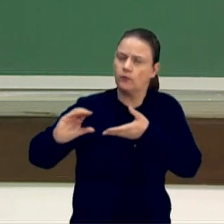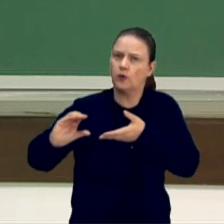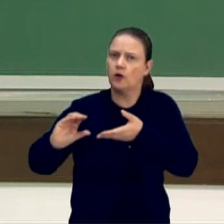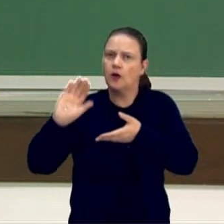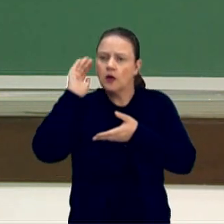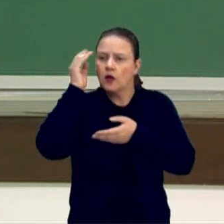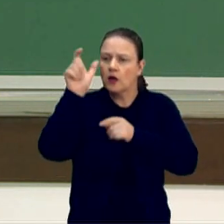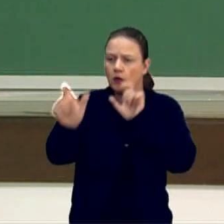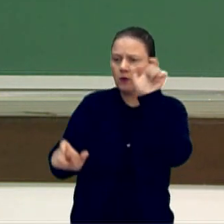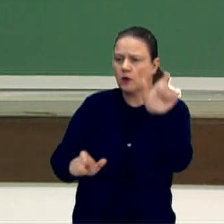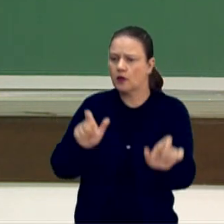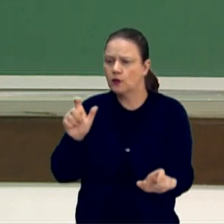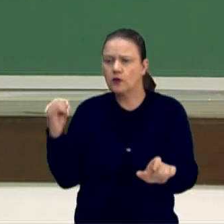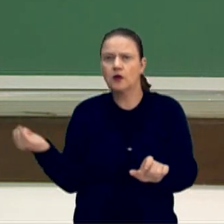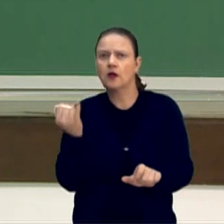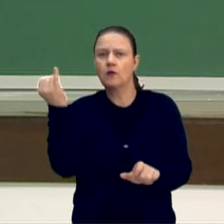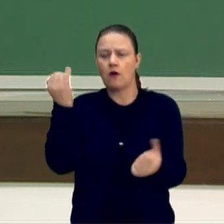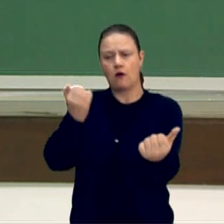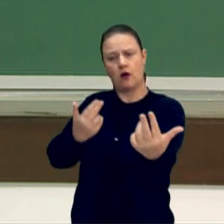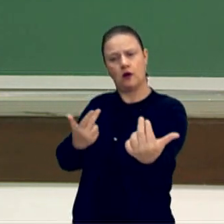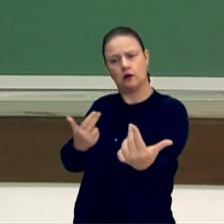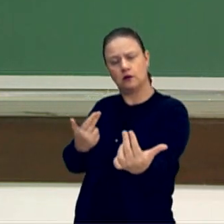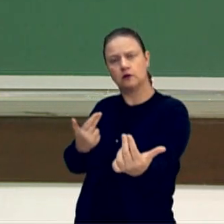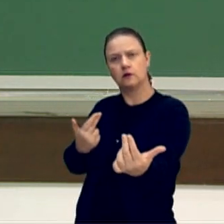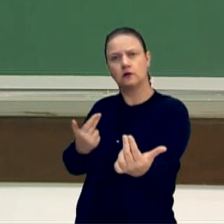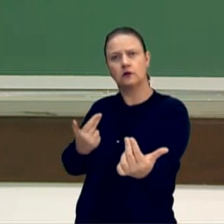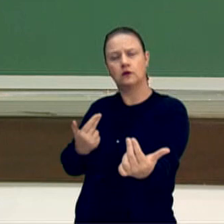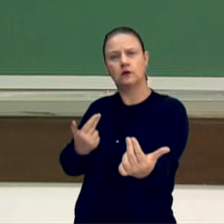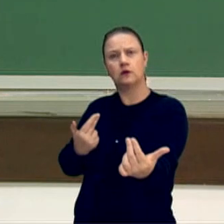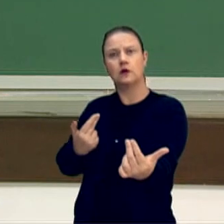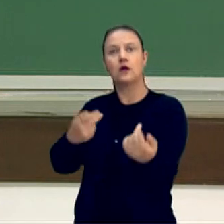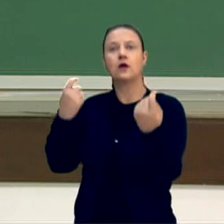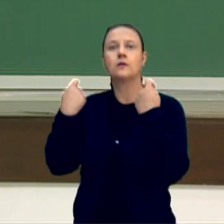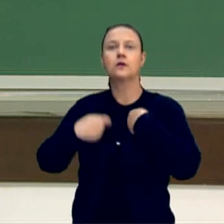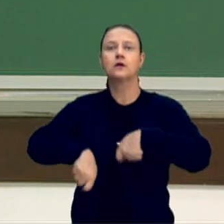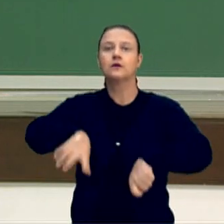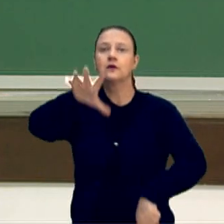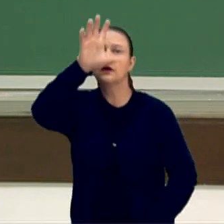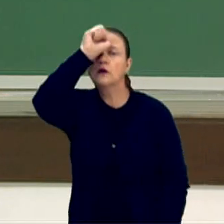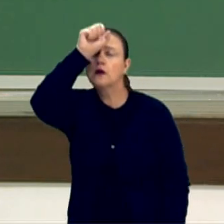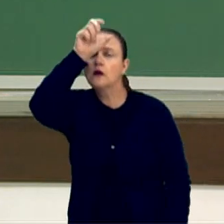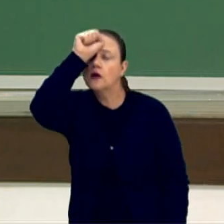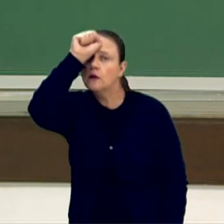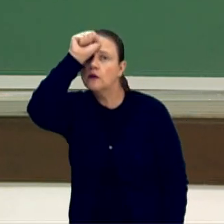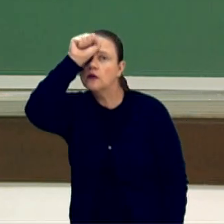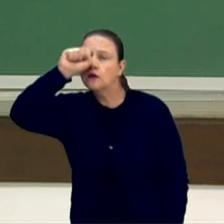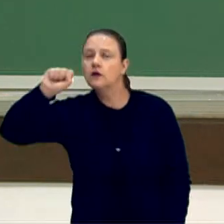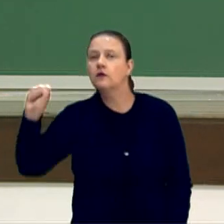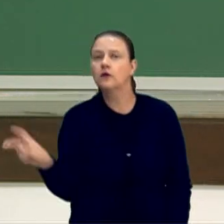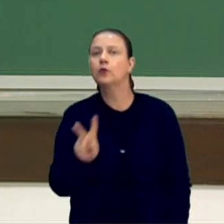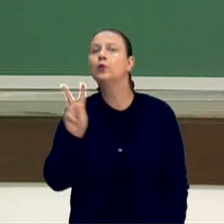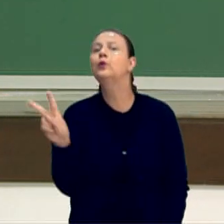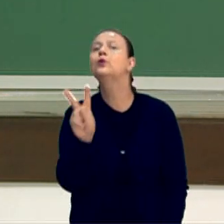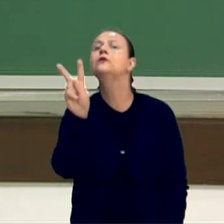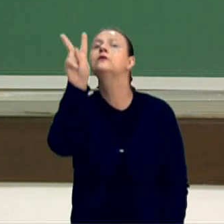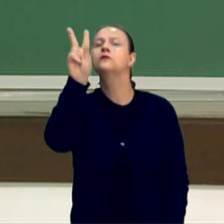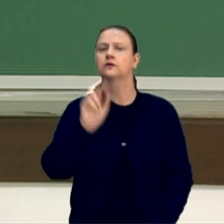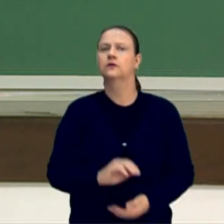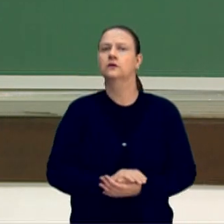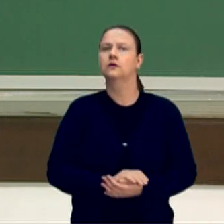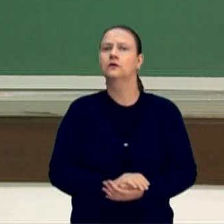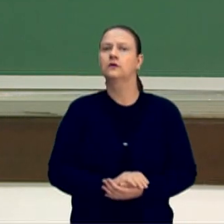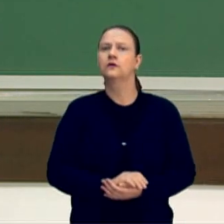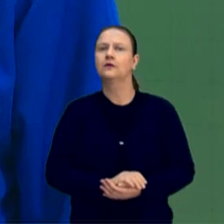quanto você. Vamos aprender a valorizar o ser e não o ter. Porque no